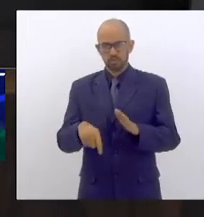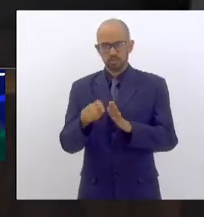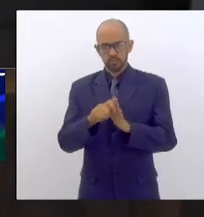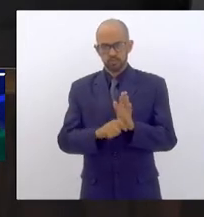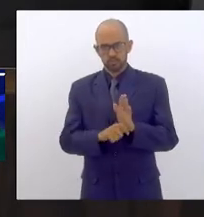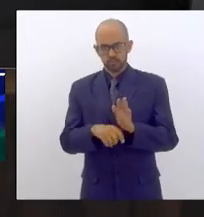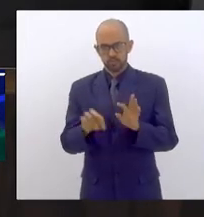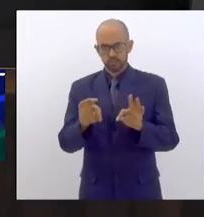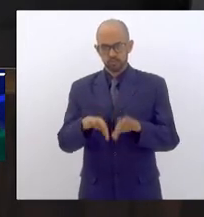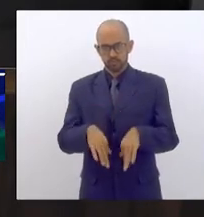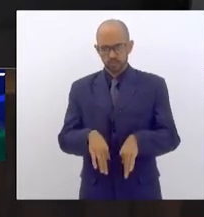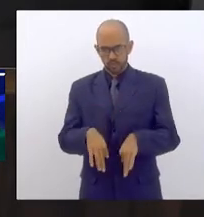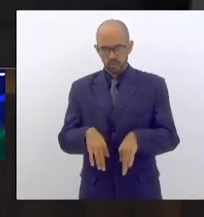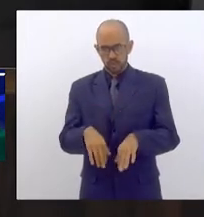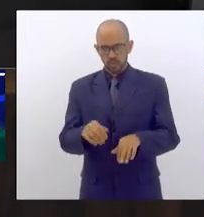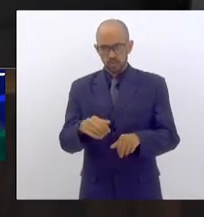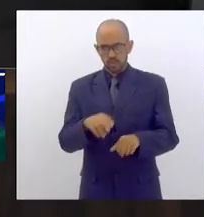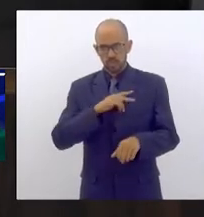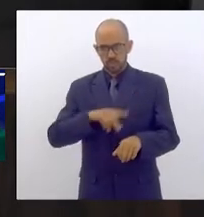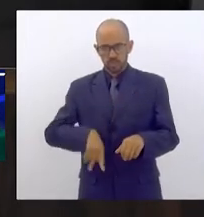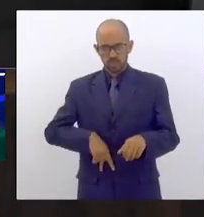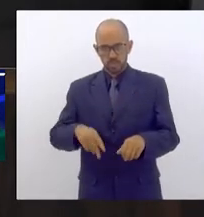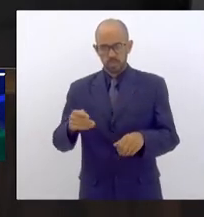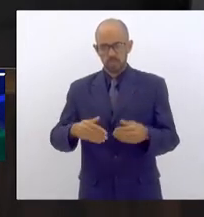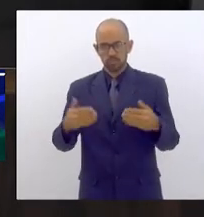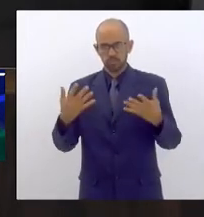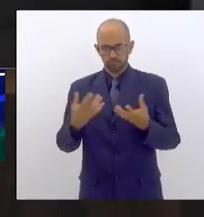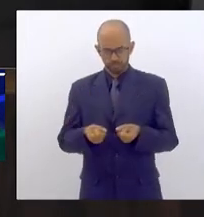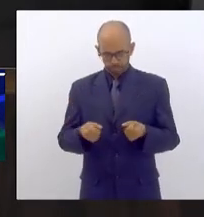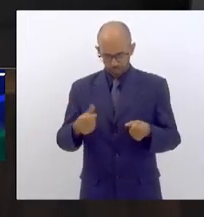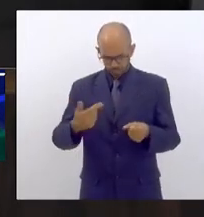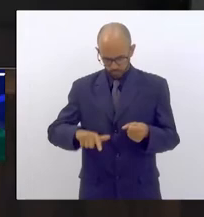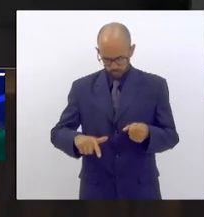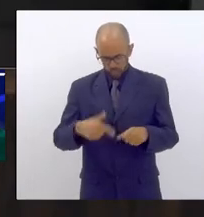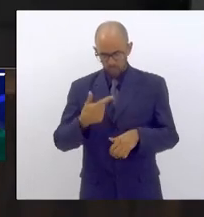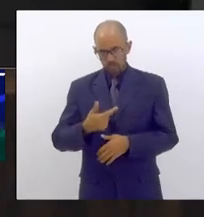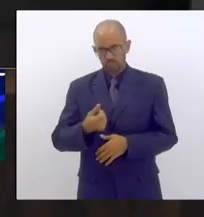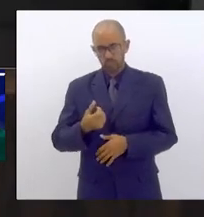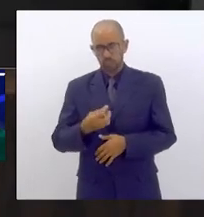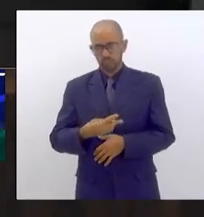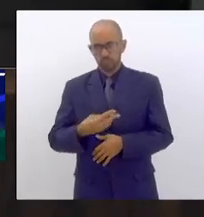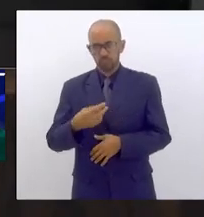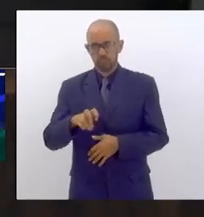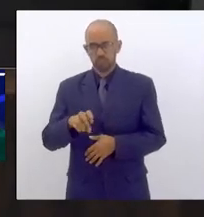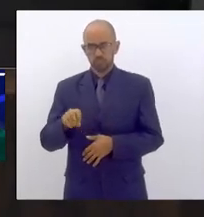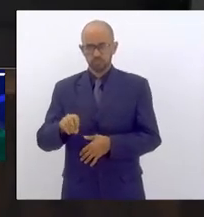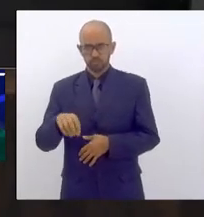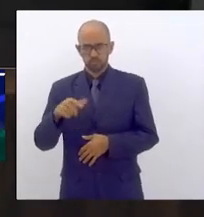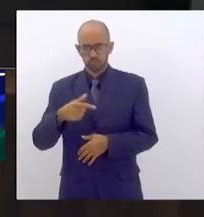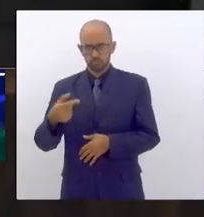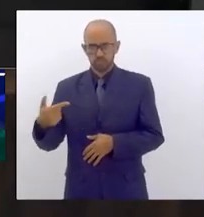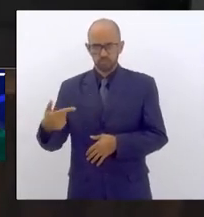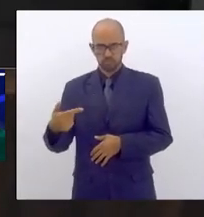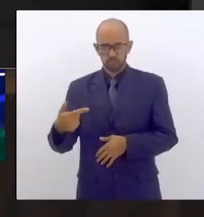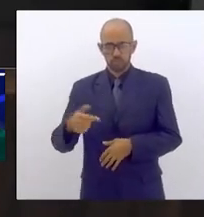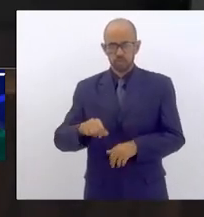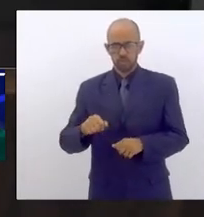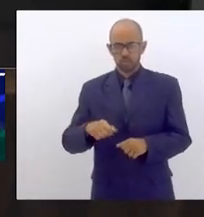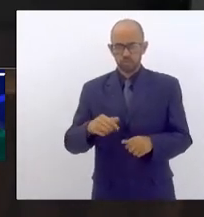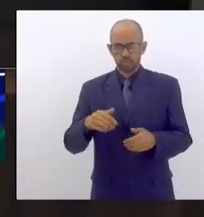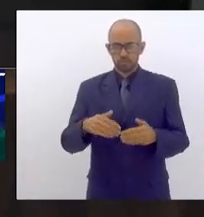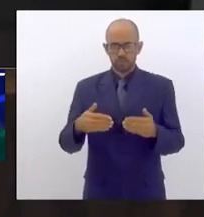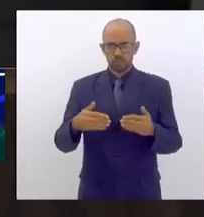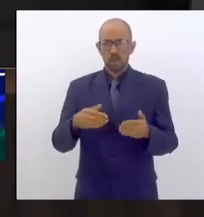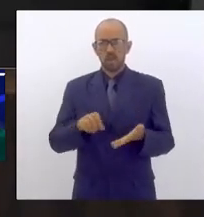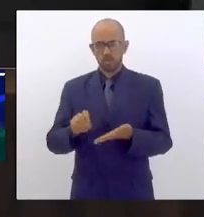presidência defere, mais uma vez, 6350 de 22. Os senhores que aprovam, permaneçam como estão, aprovado, vai autógrafo. Nada mais